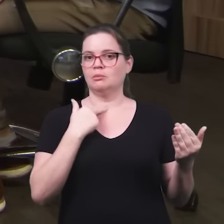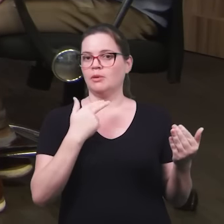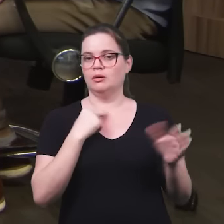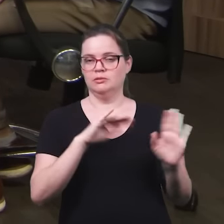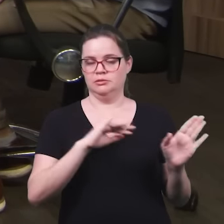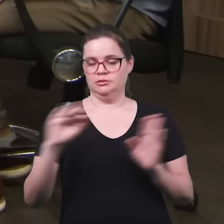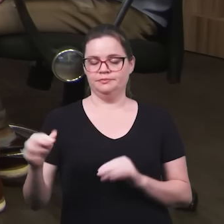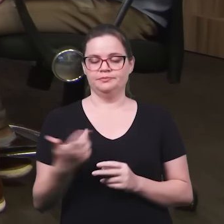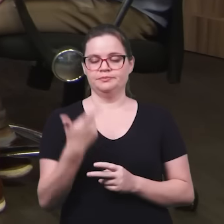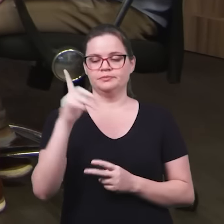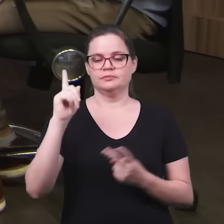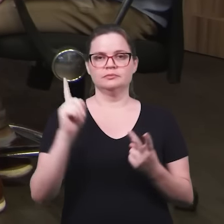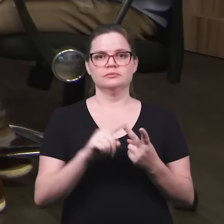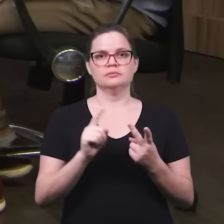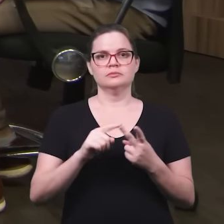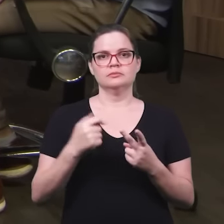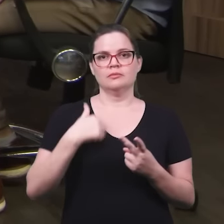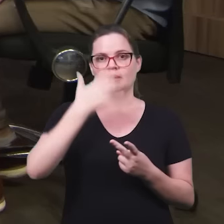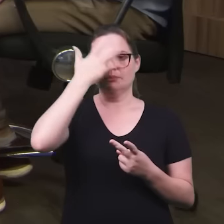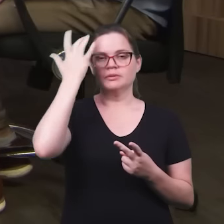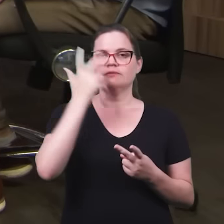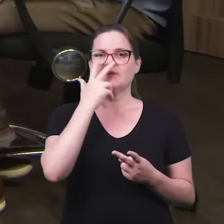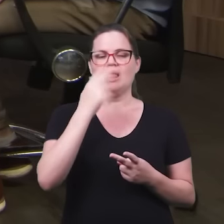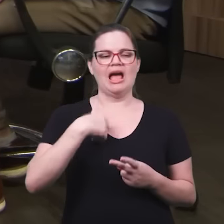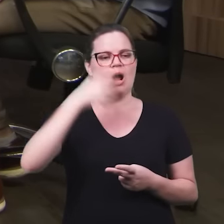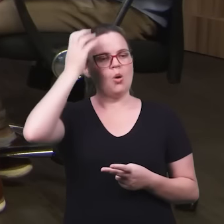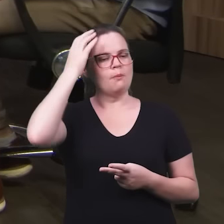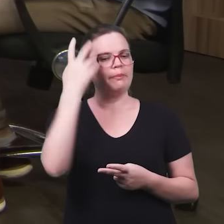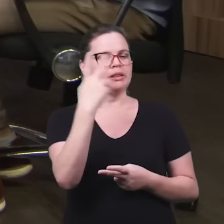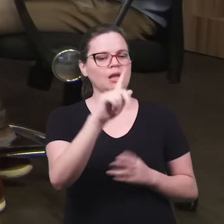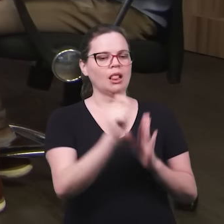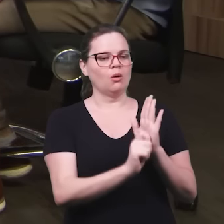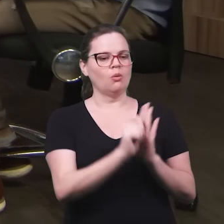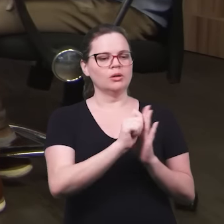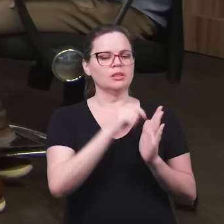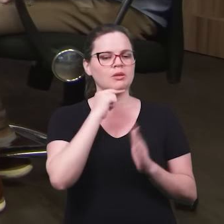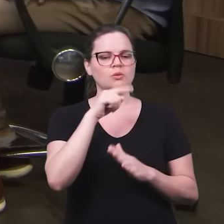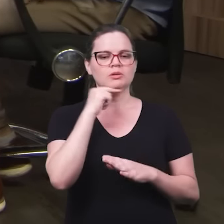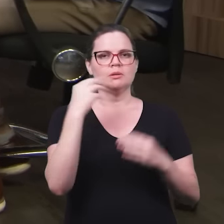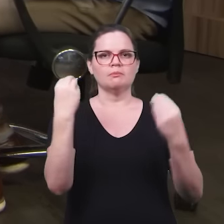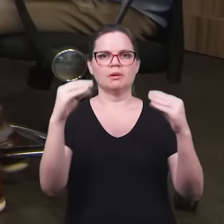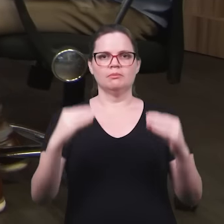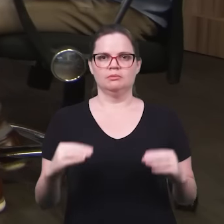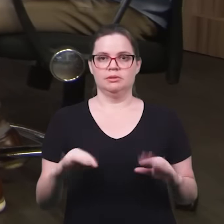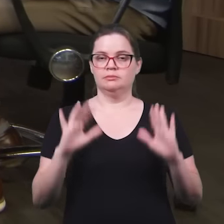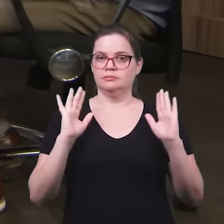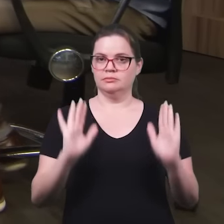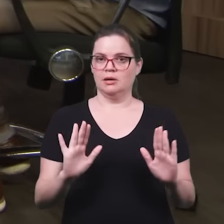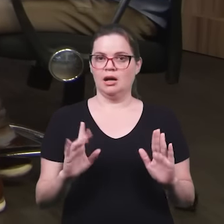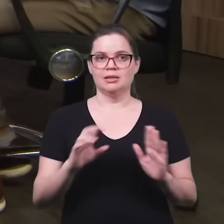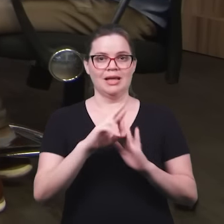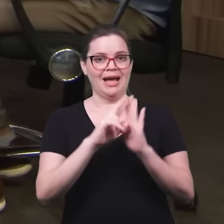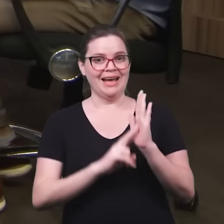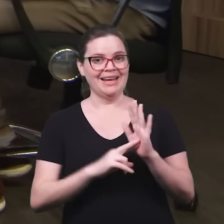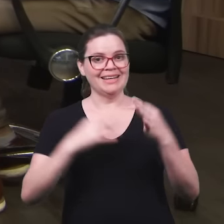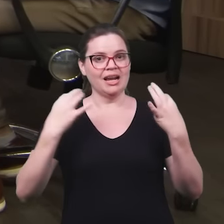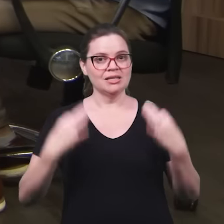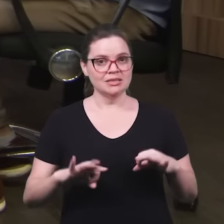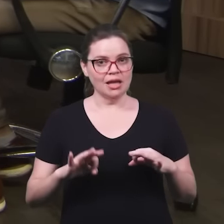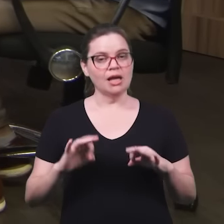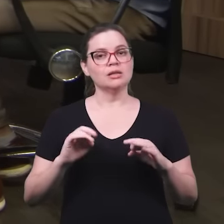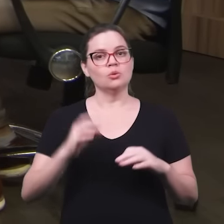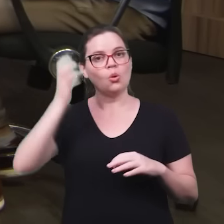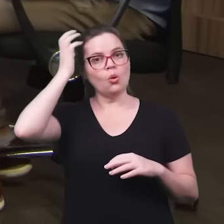é muito comum mesmo, é a pessoa culpar o algoritmo pelo conteúdo dela não ser entregue. Mas, via de regra, a culpa